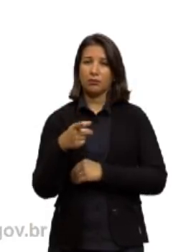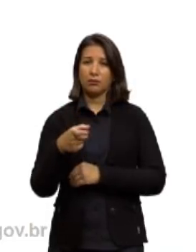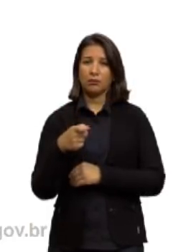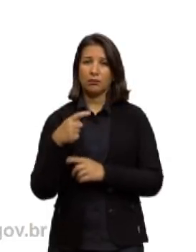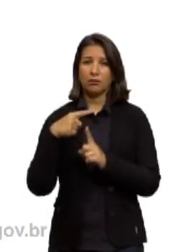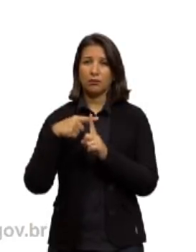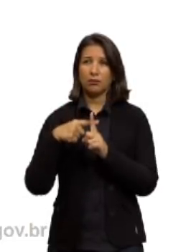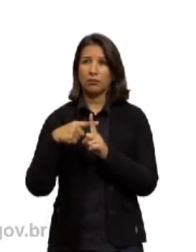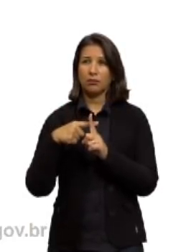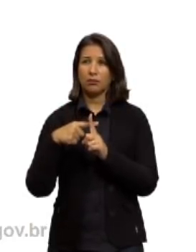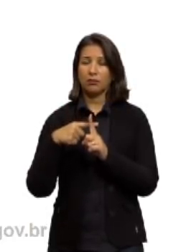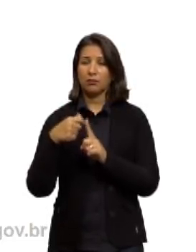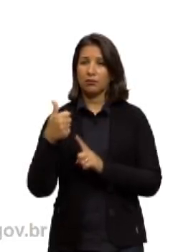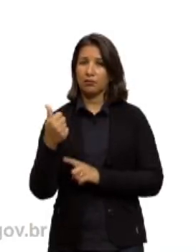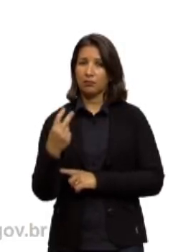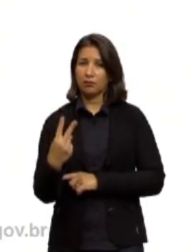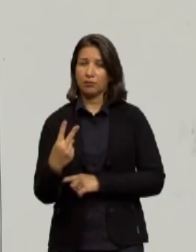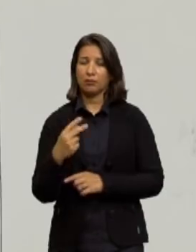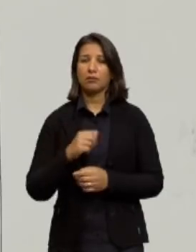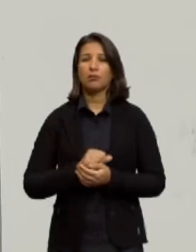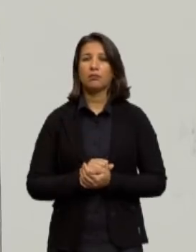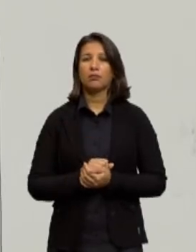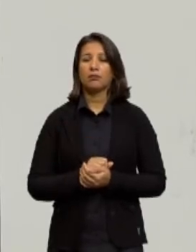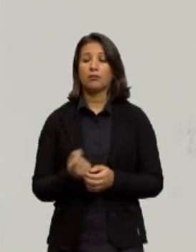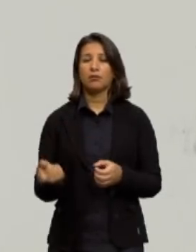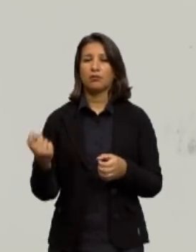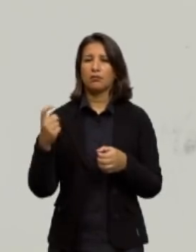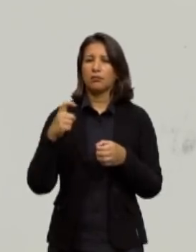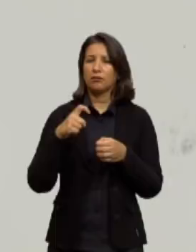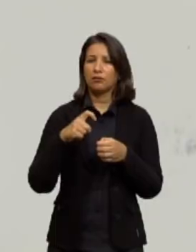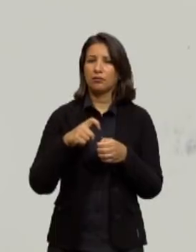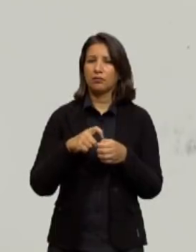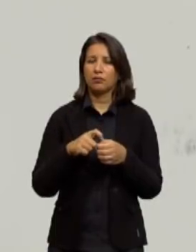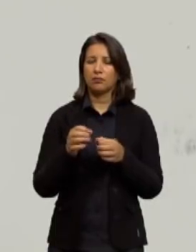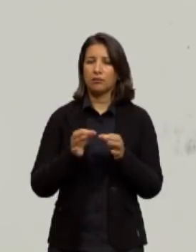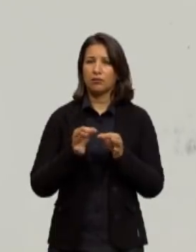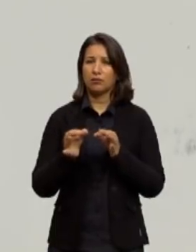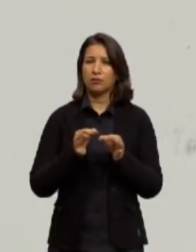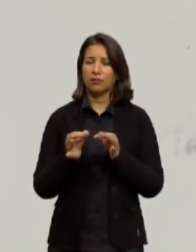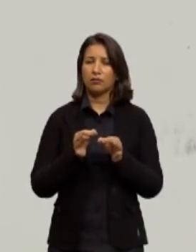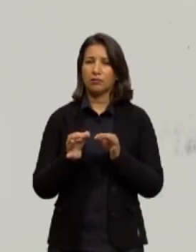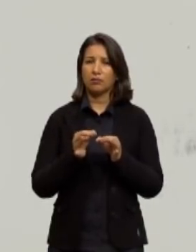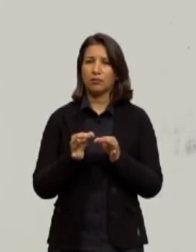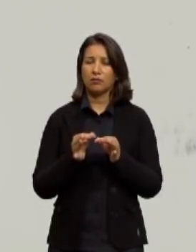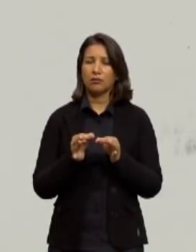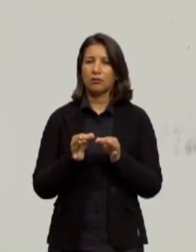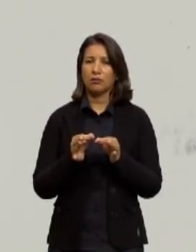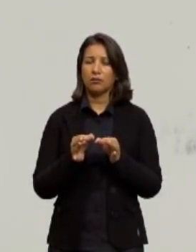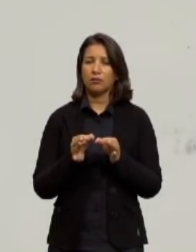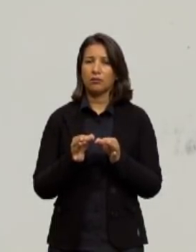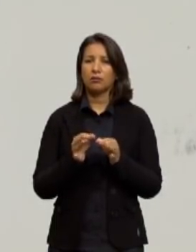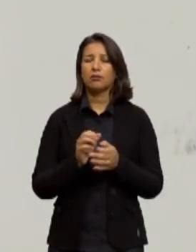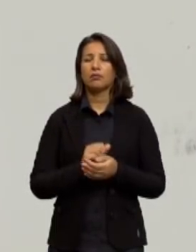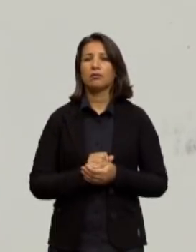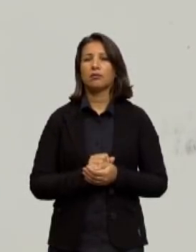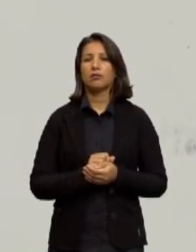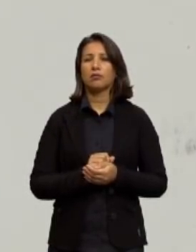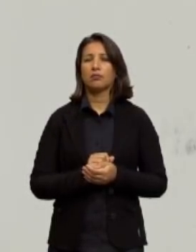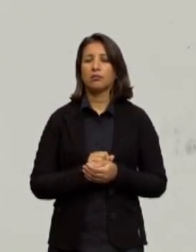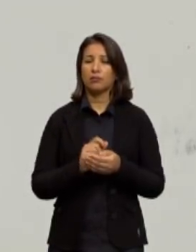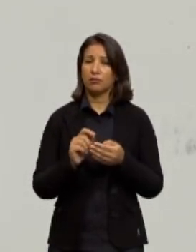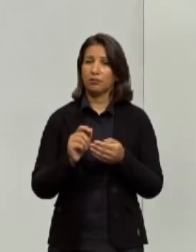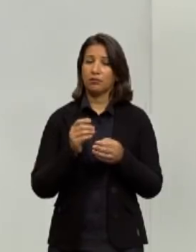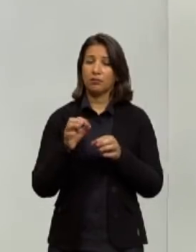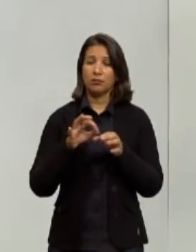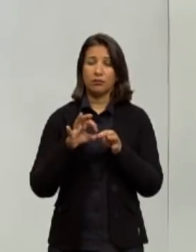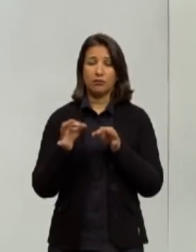12 certo então montamos montamos o feixe montando o face não desculpa montamos a